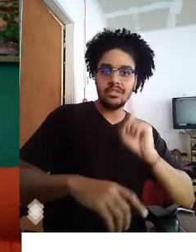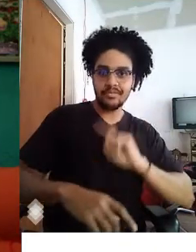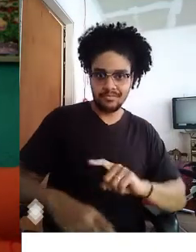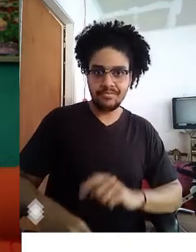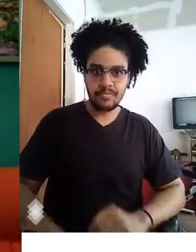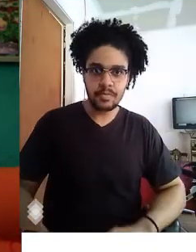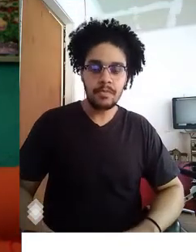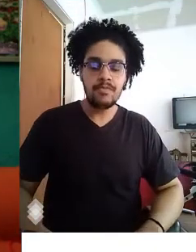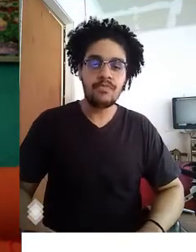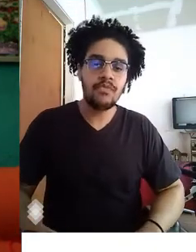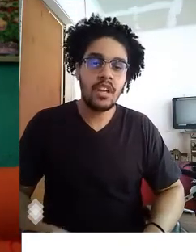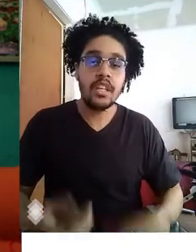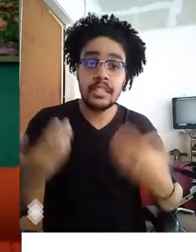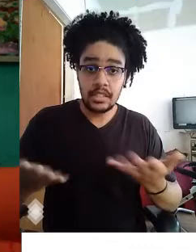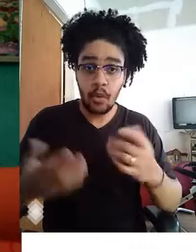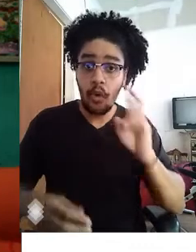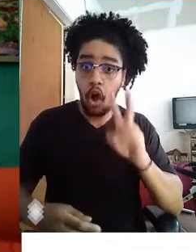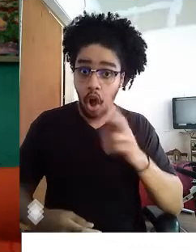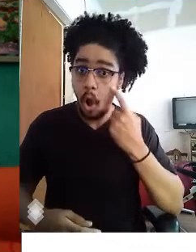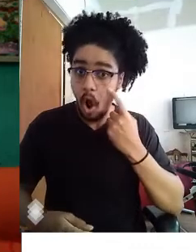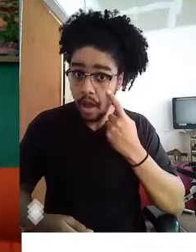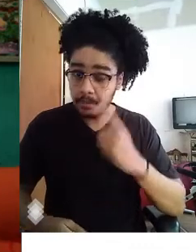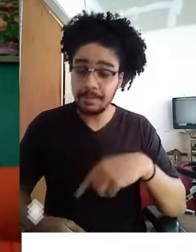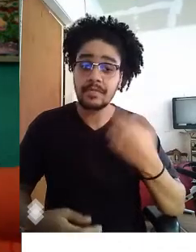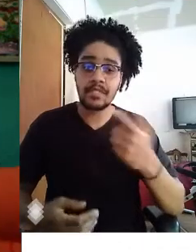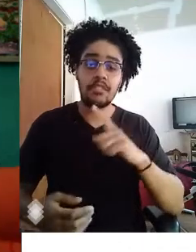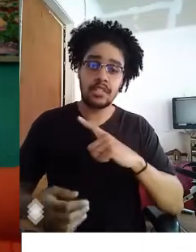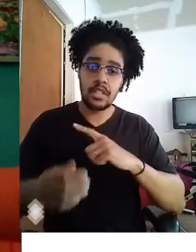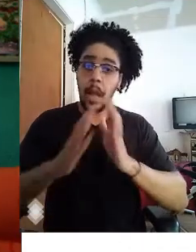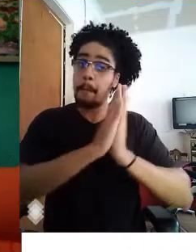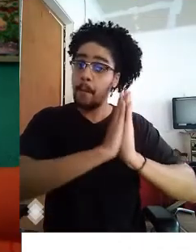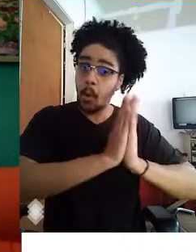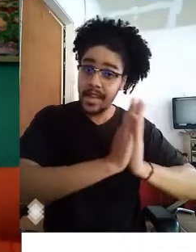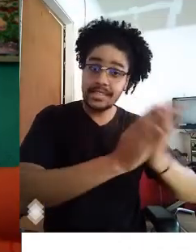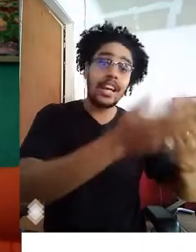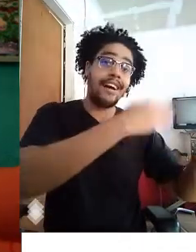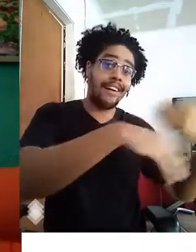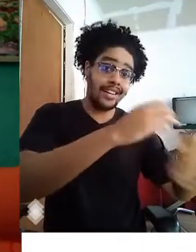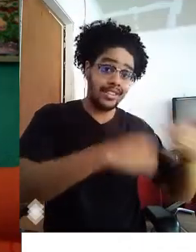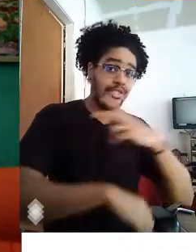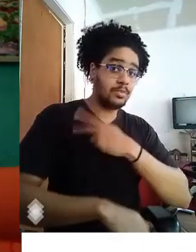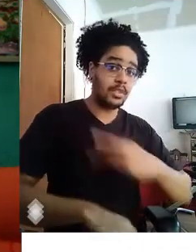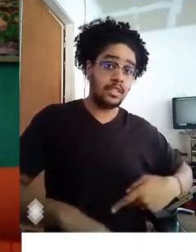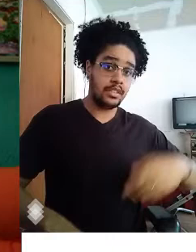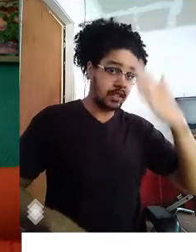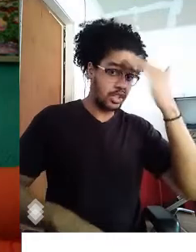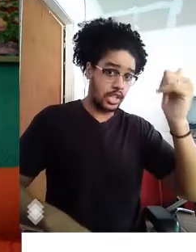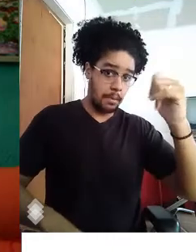baseadas ou localizadas na China. Então veja, tem uma promessa de campanha e tem um vírus que começou